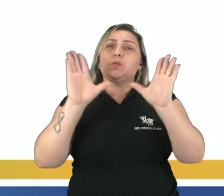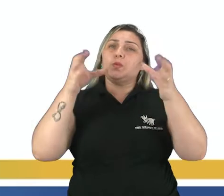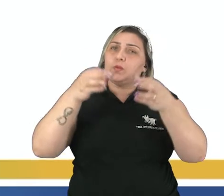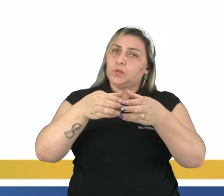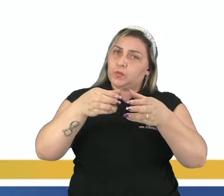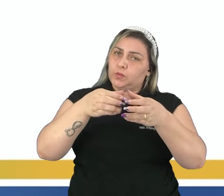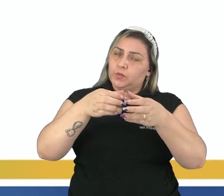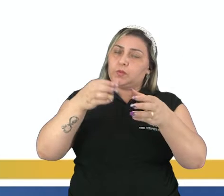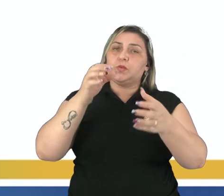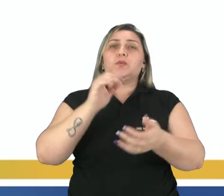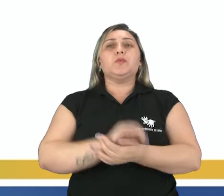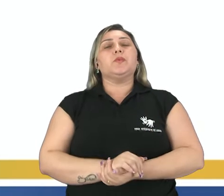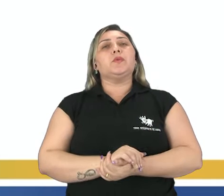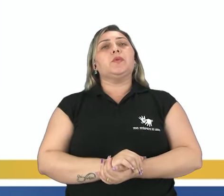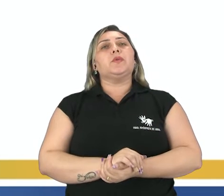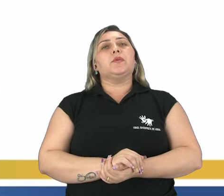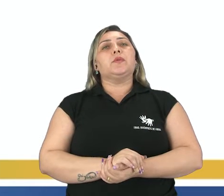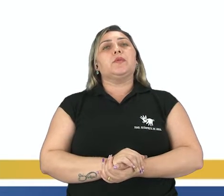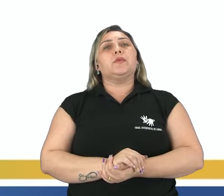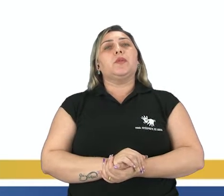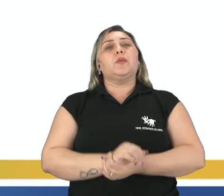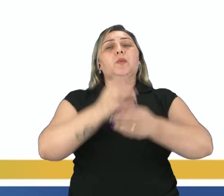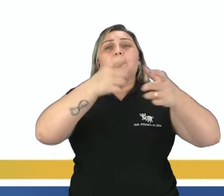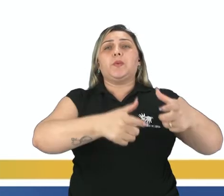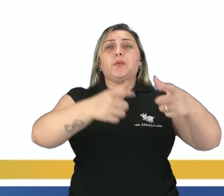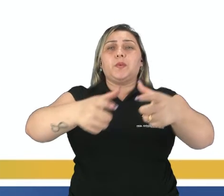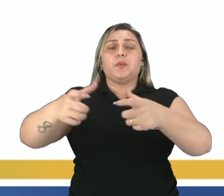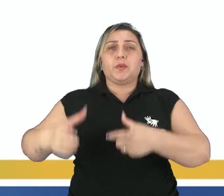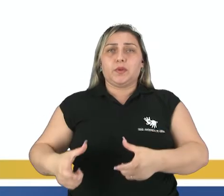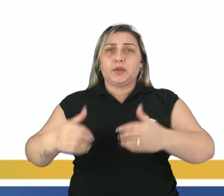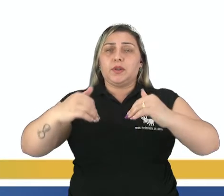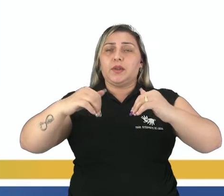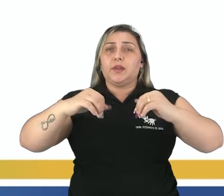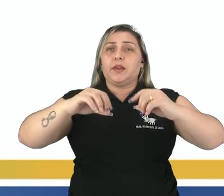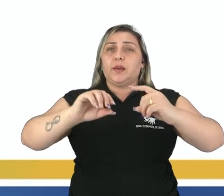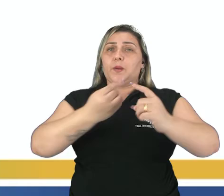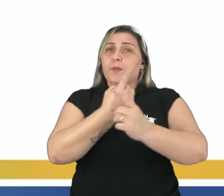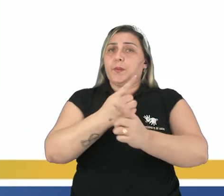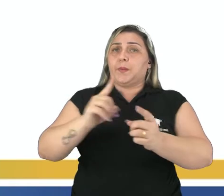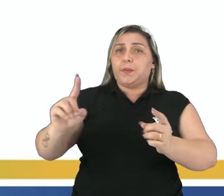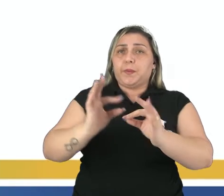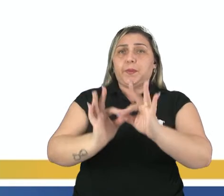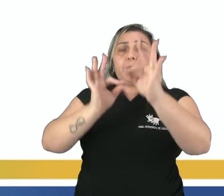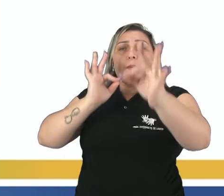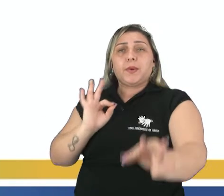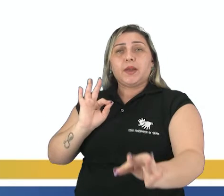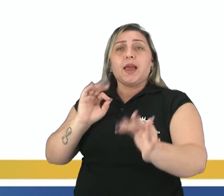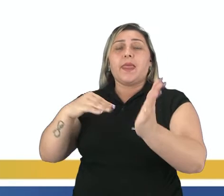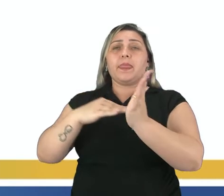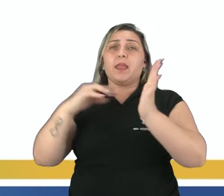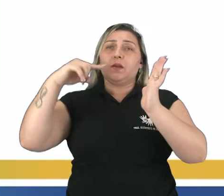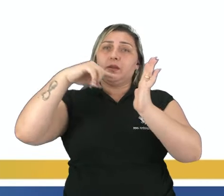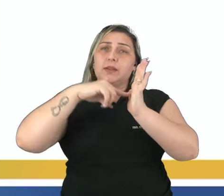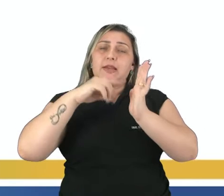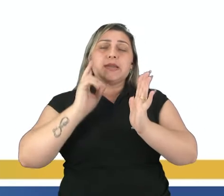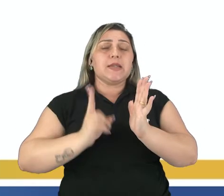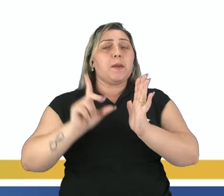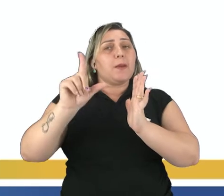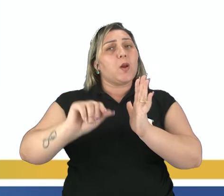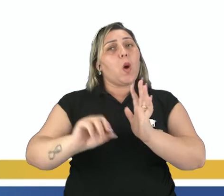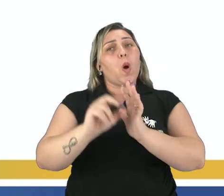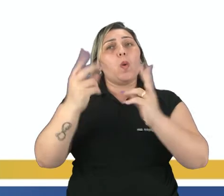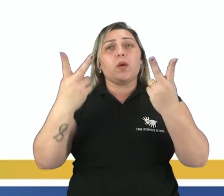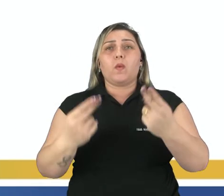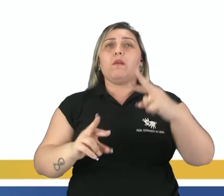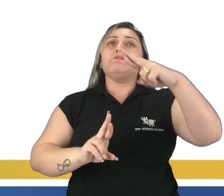conjunto, do ponto de espaço, em que a distância desses pontos até o centro da esfera é sempre menor ou igual